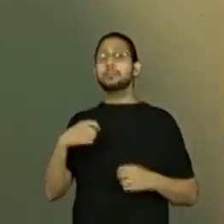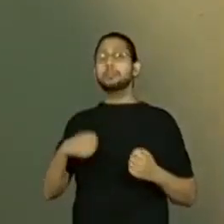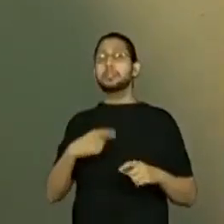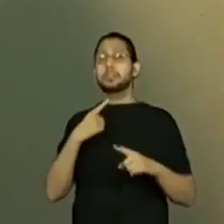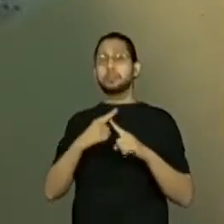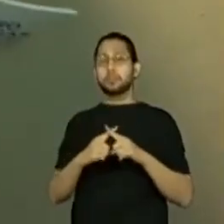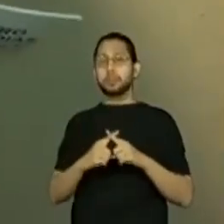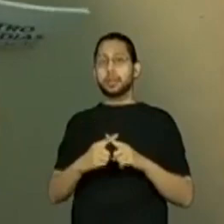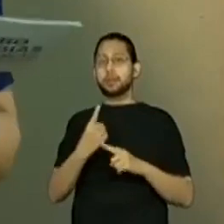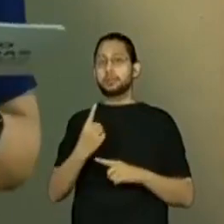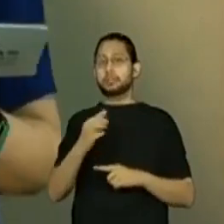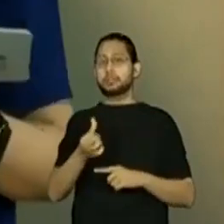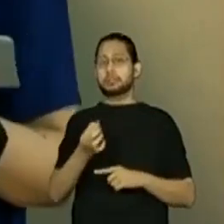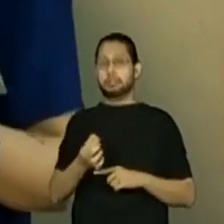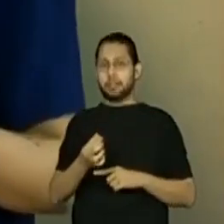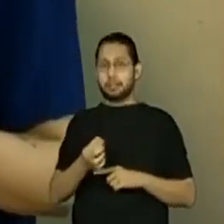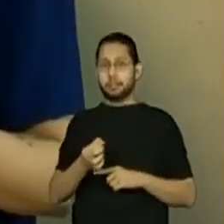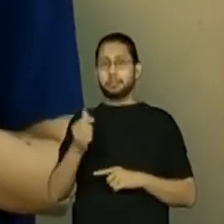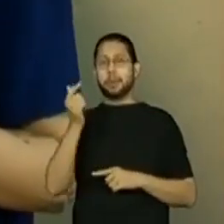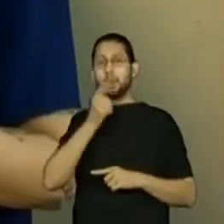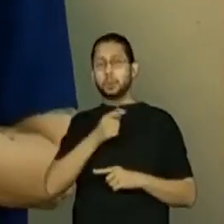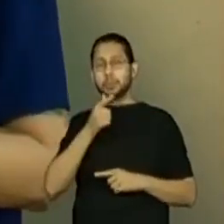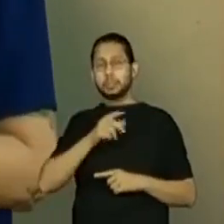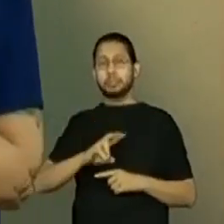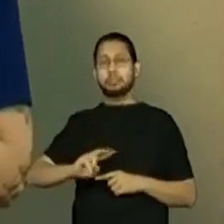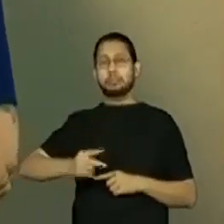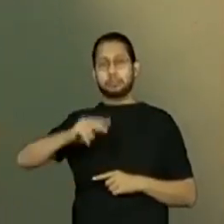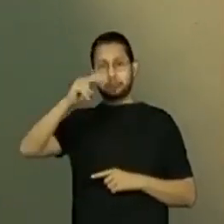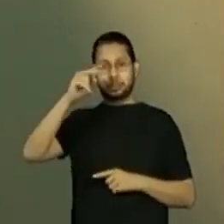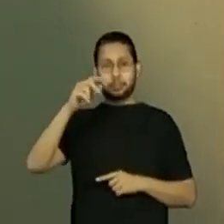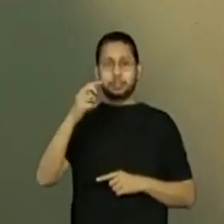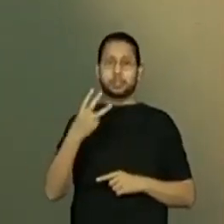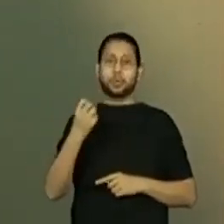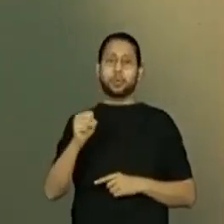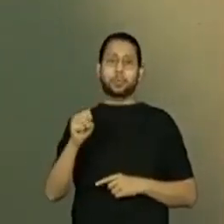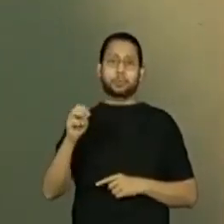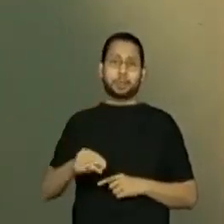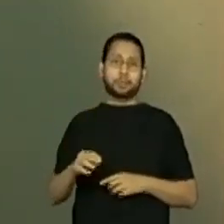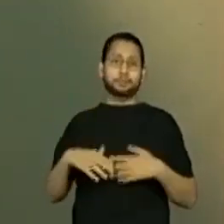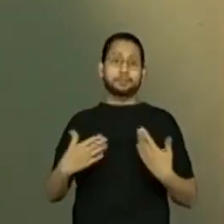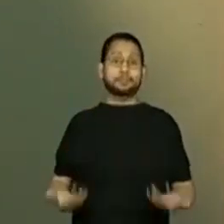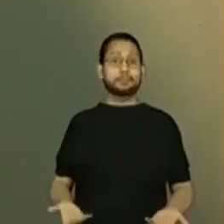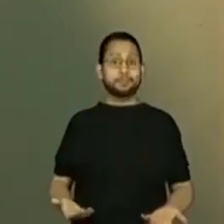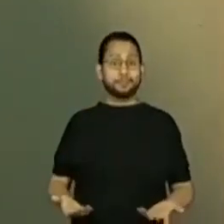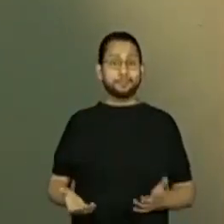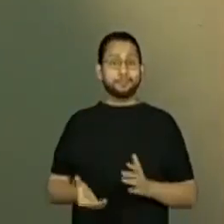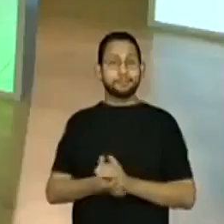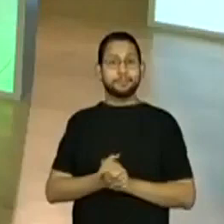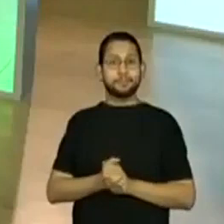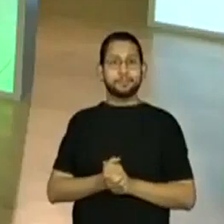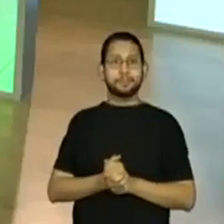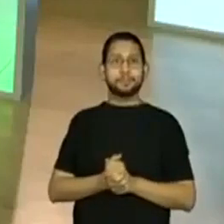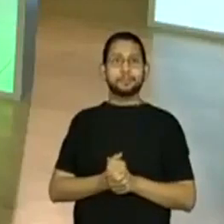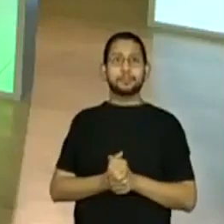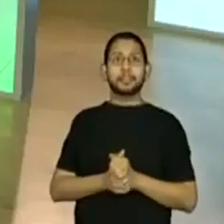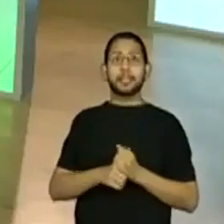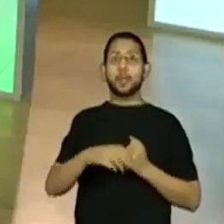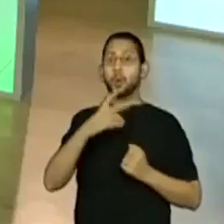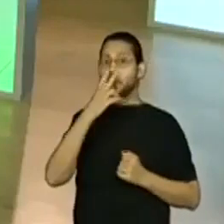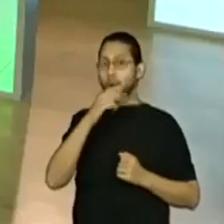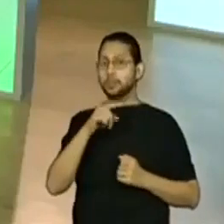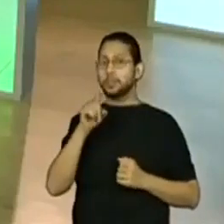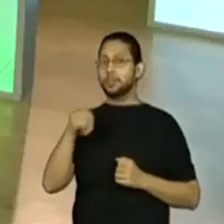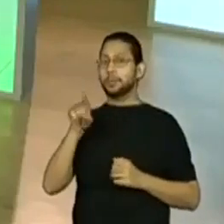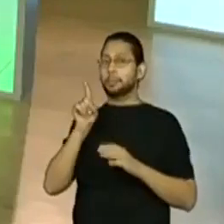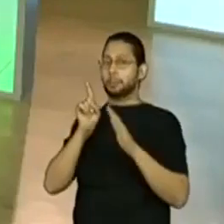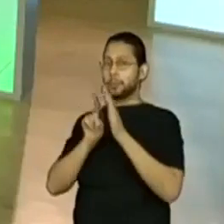multiplicar 1,60 para chegar no resultado de 38 metros? Olha, Pro, eu acho que eles foram buscar ajuda,